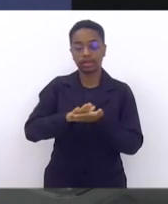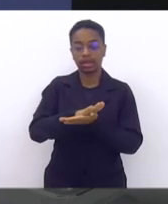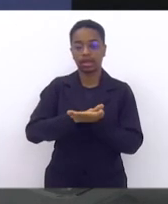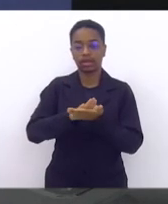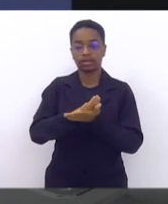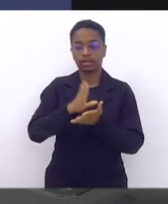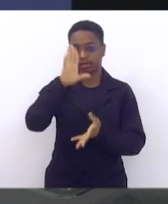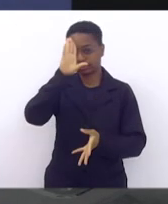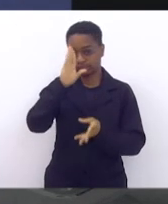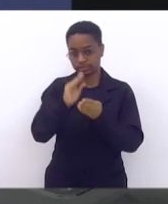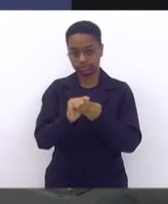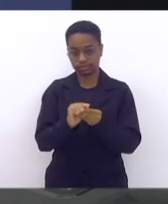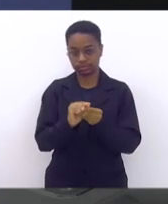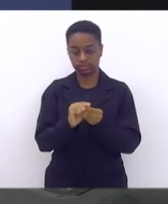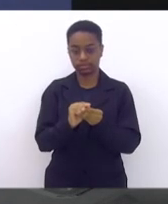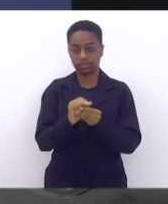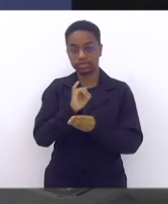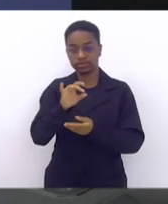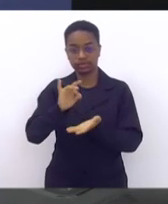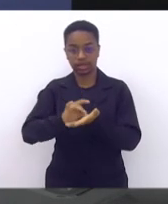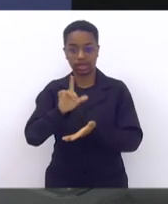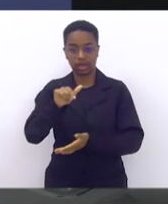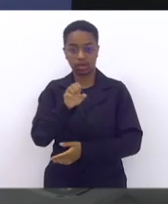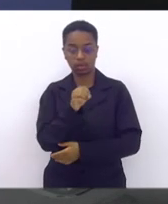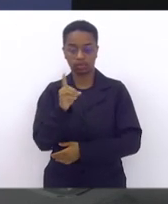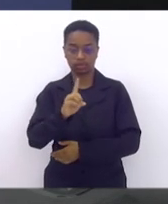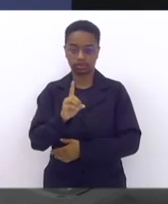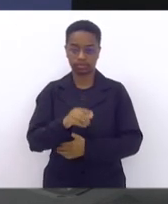conclusivo de se é ou não.